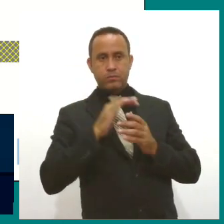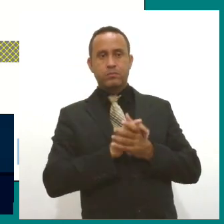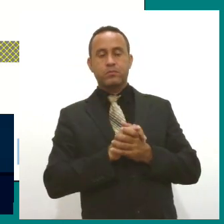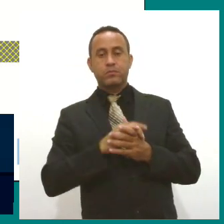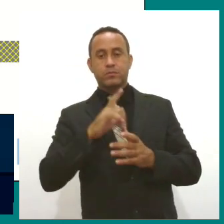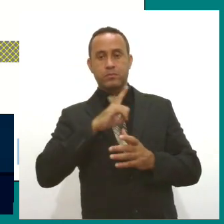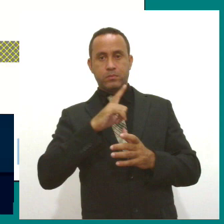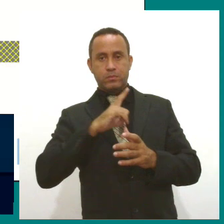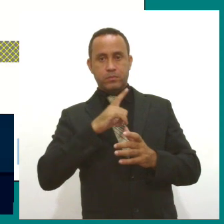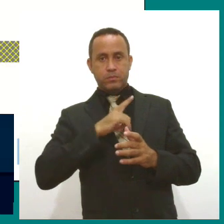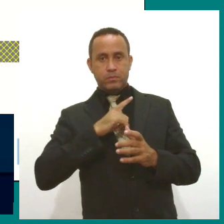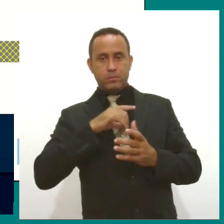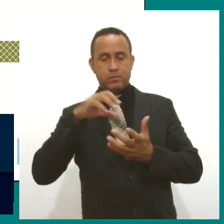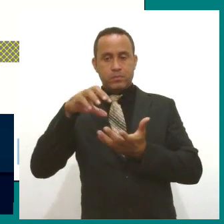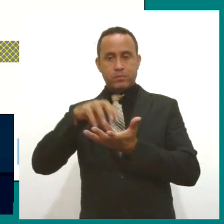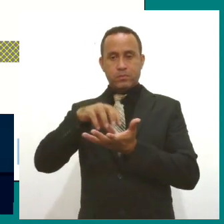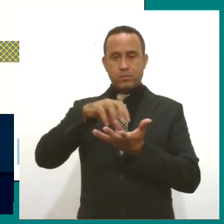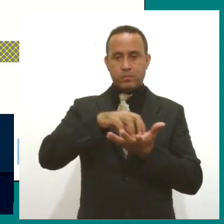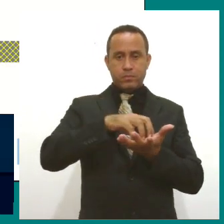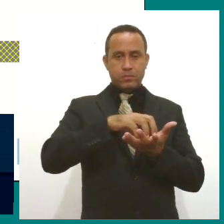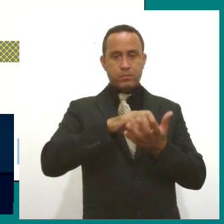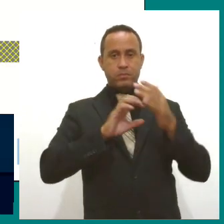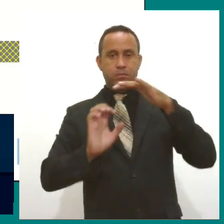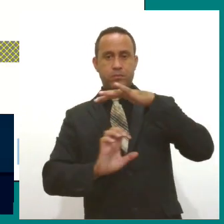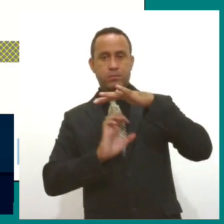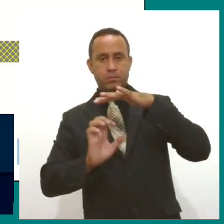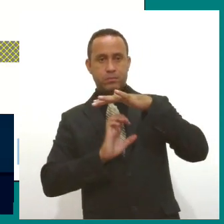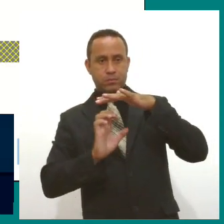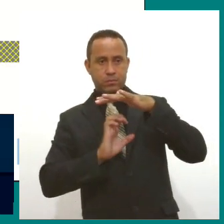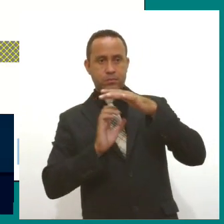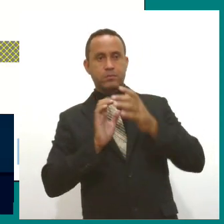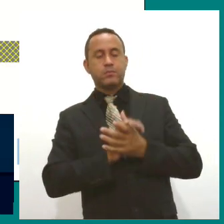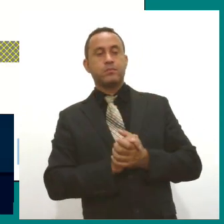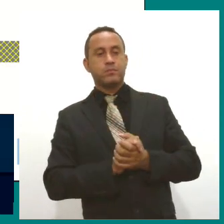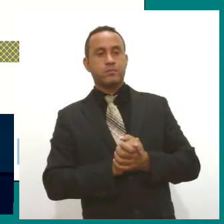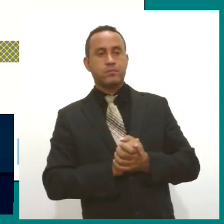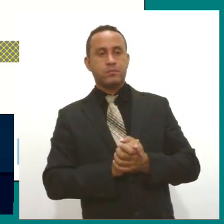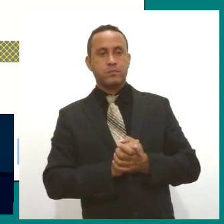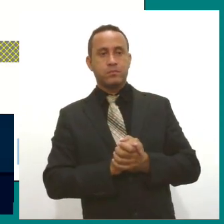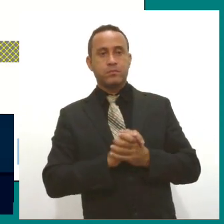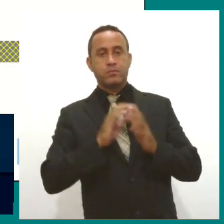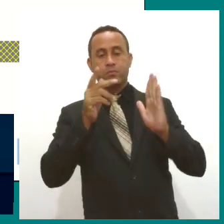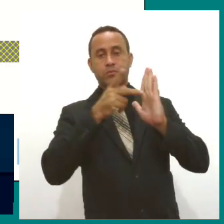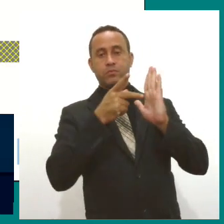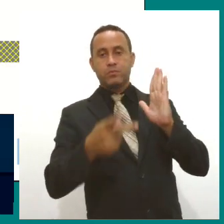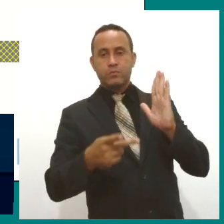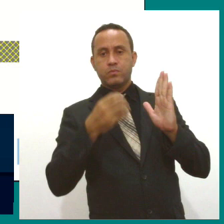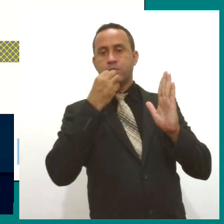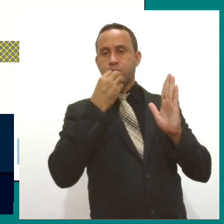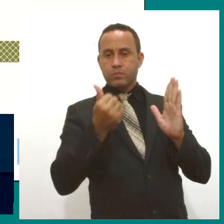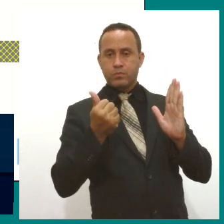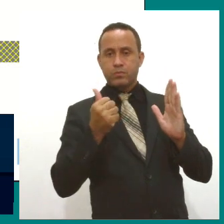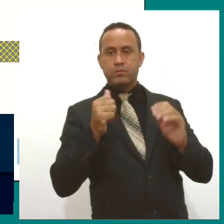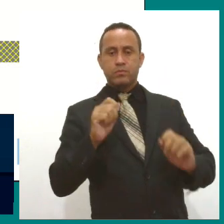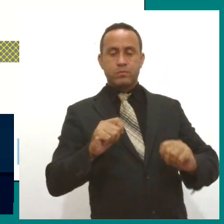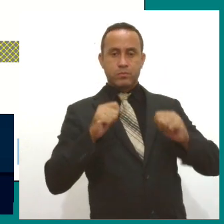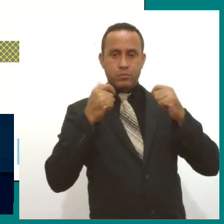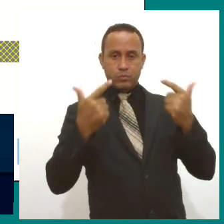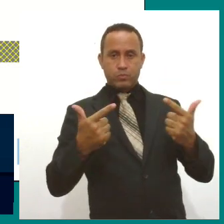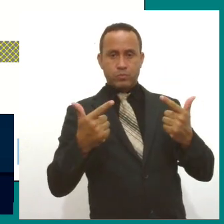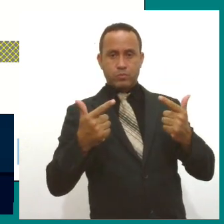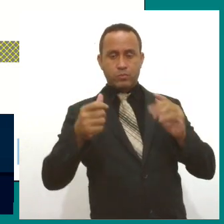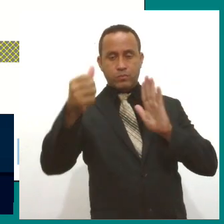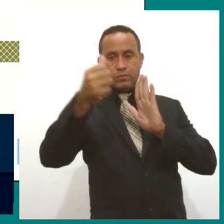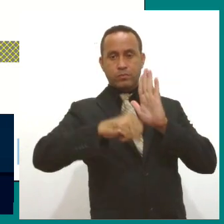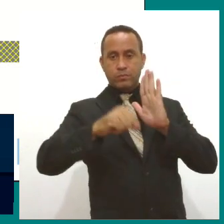participação não só da SEDUR, mas também da DESO, COIDO, INDAGRO, TPS e AGRESA. É um programa de sucesso, ele já foi concluído. A